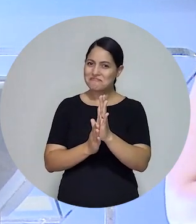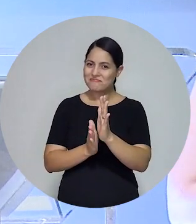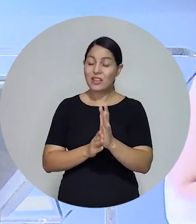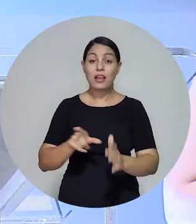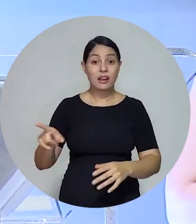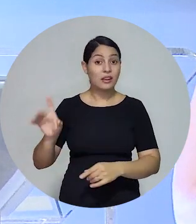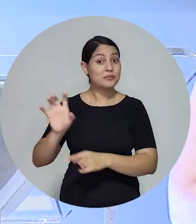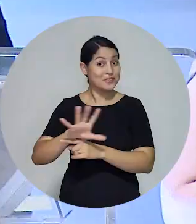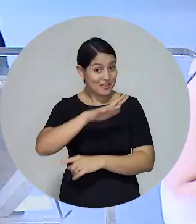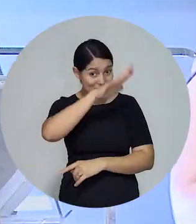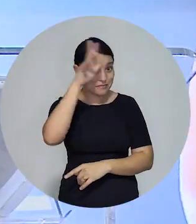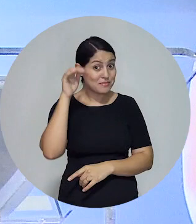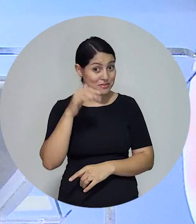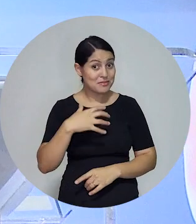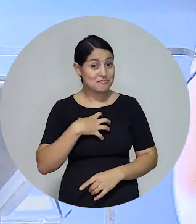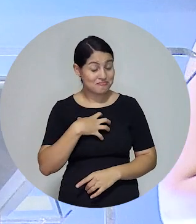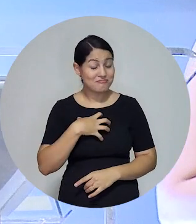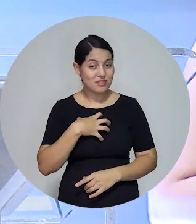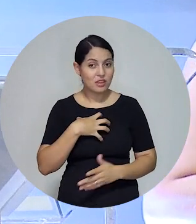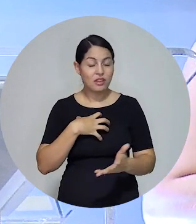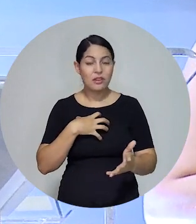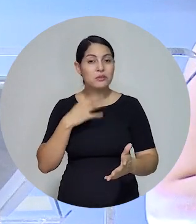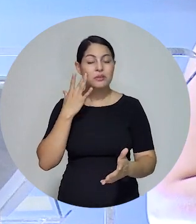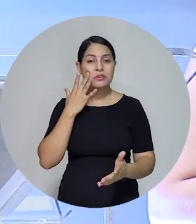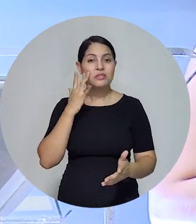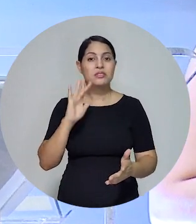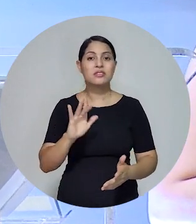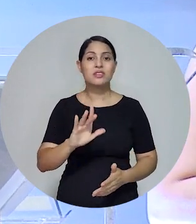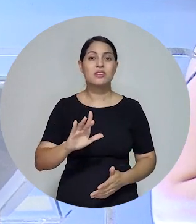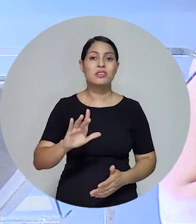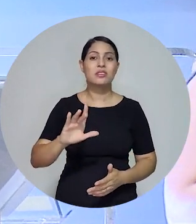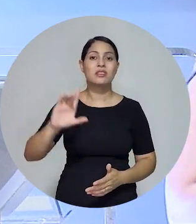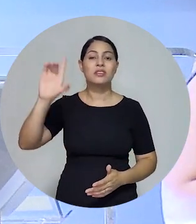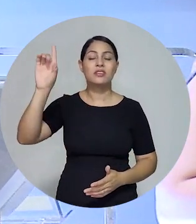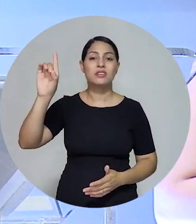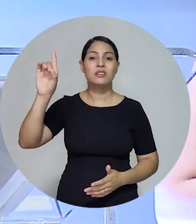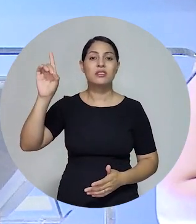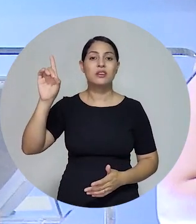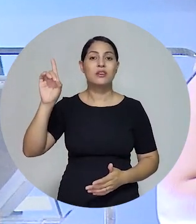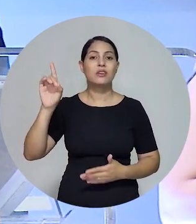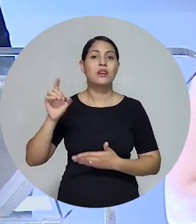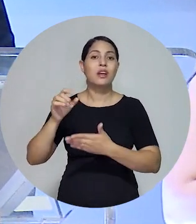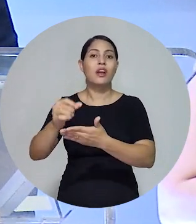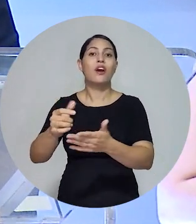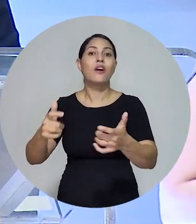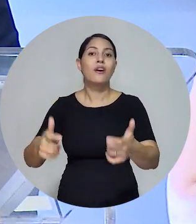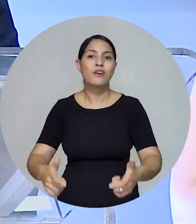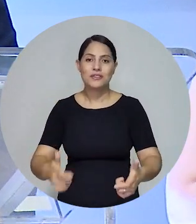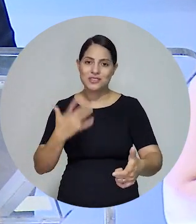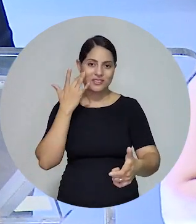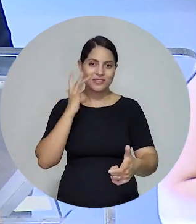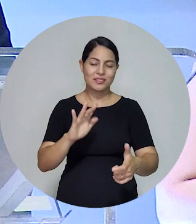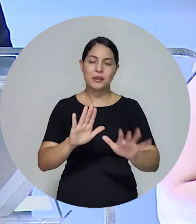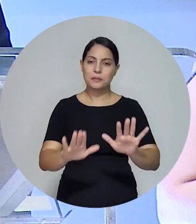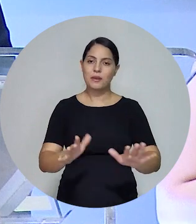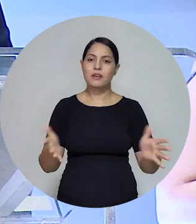seccional do Amazonas. E eu não sei aonde Deus e o destino